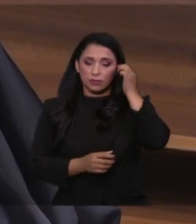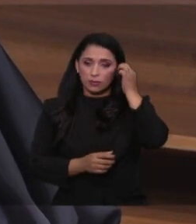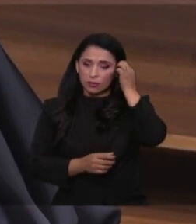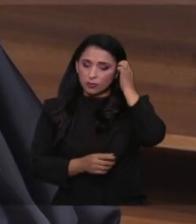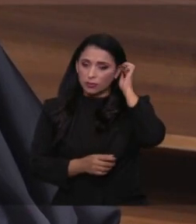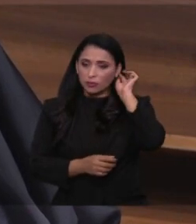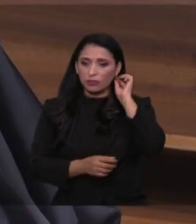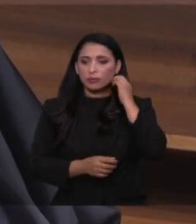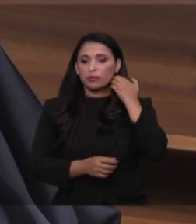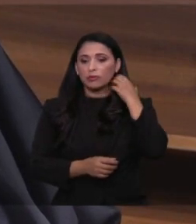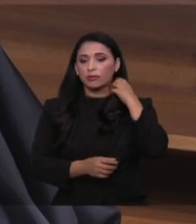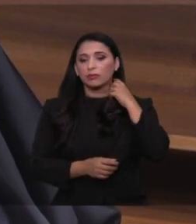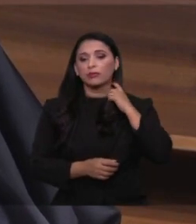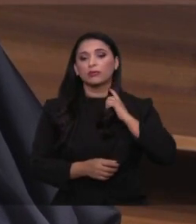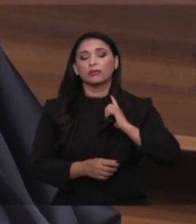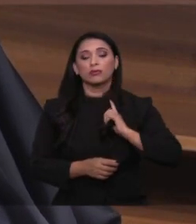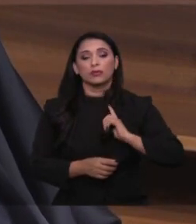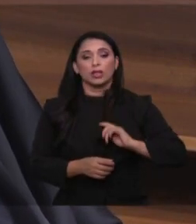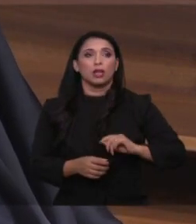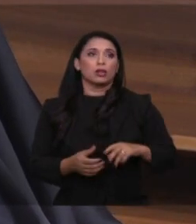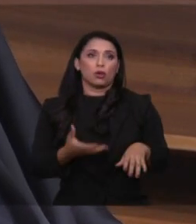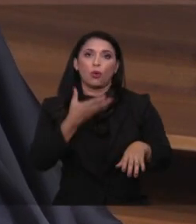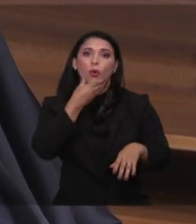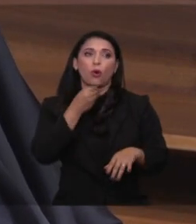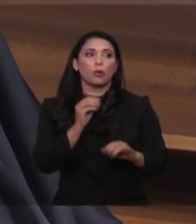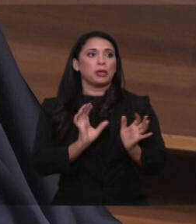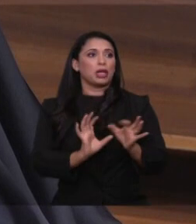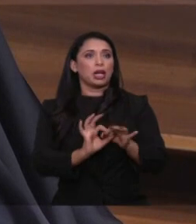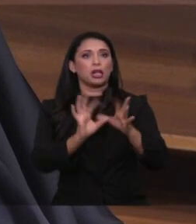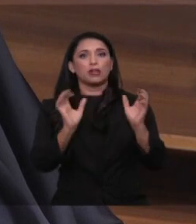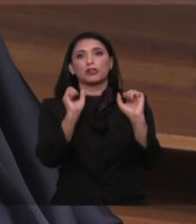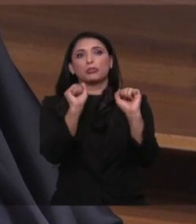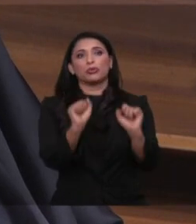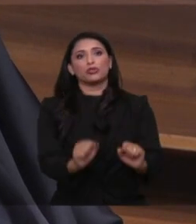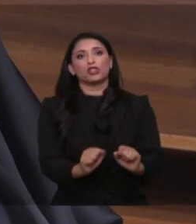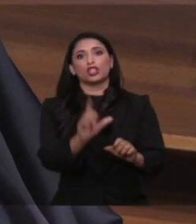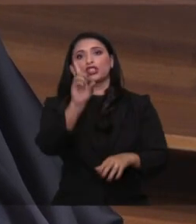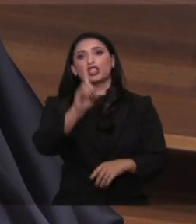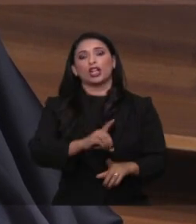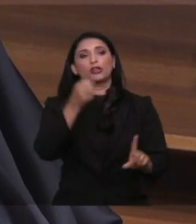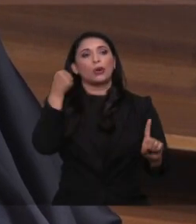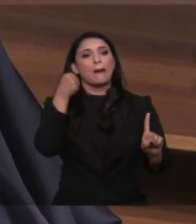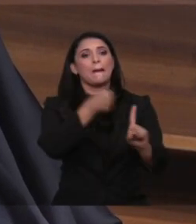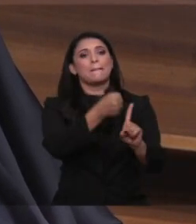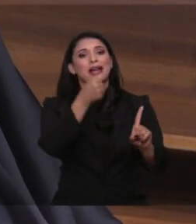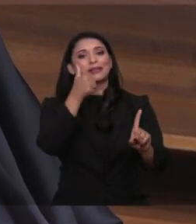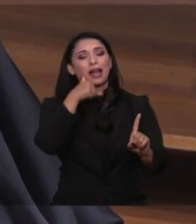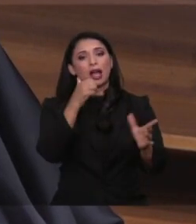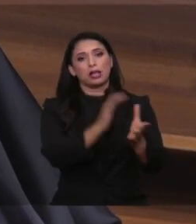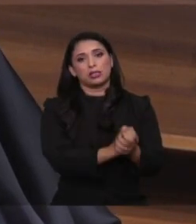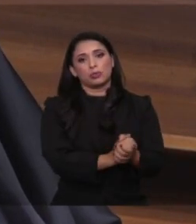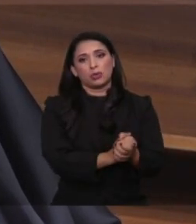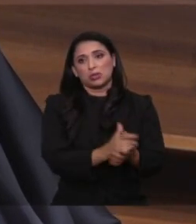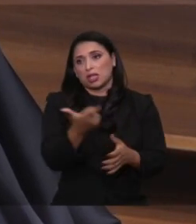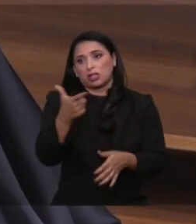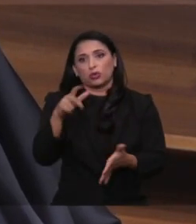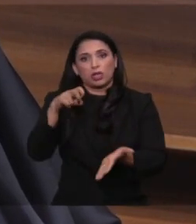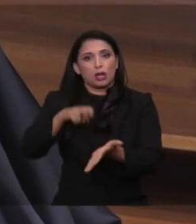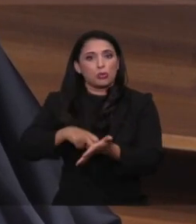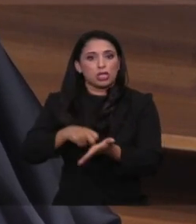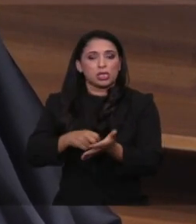a possibilidade do homem matar a sua esposa e isso ser considerado excludente de